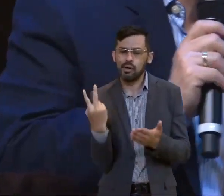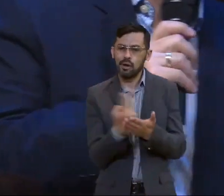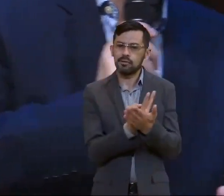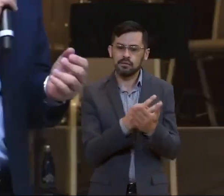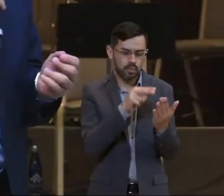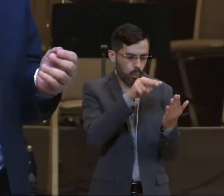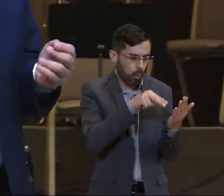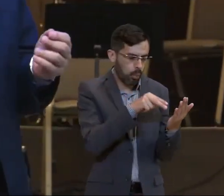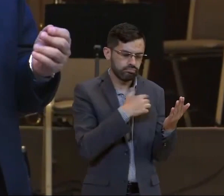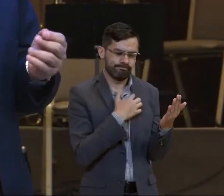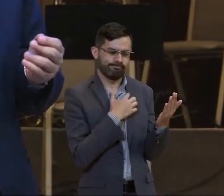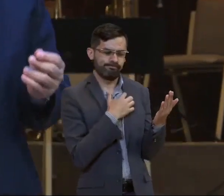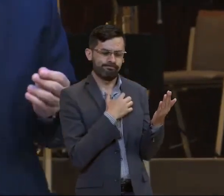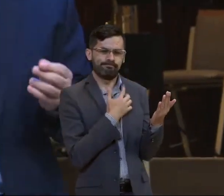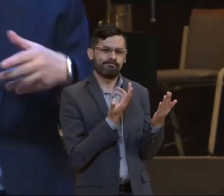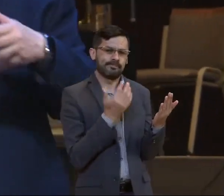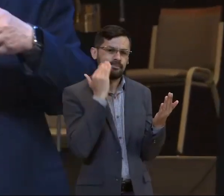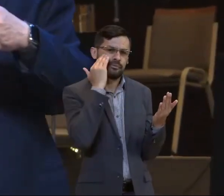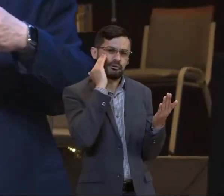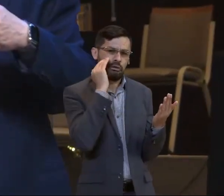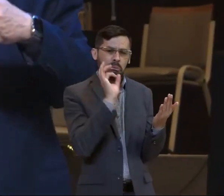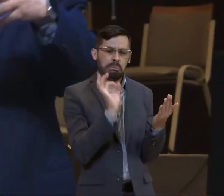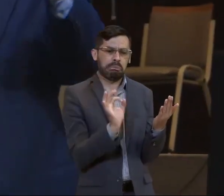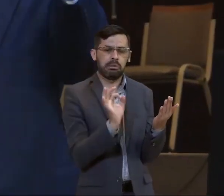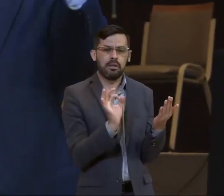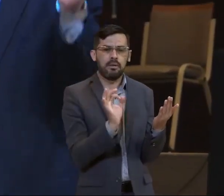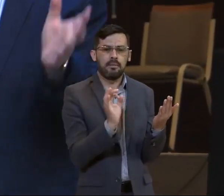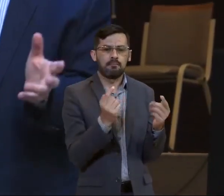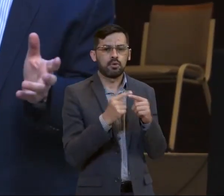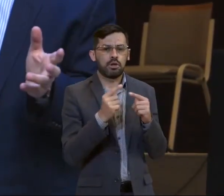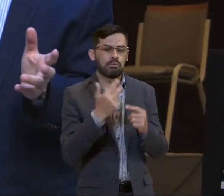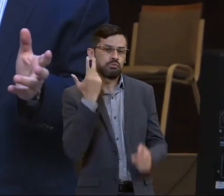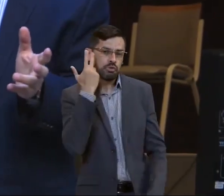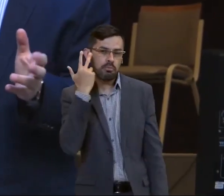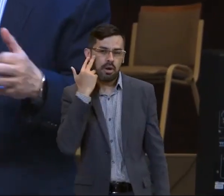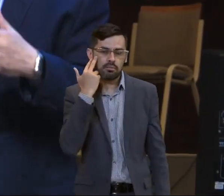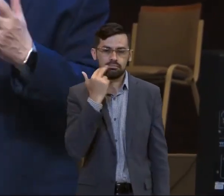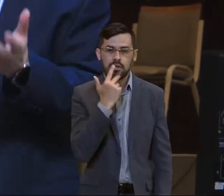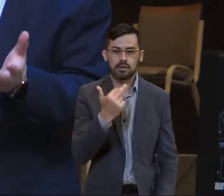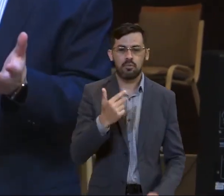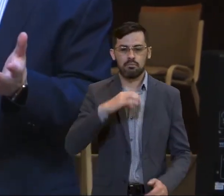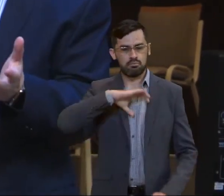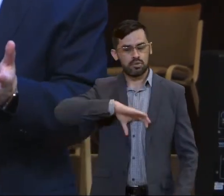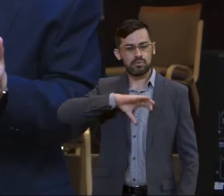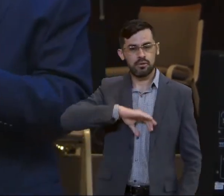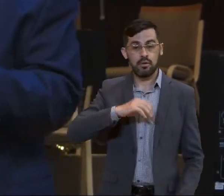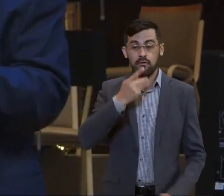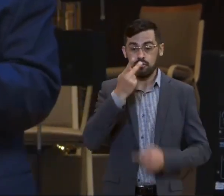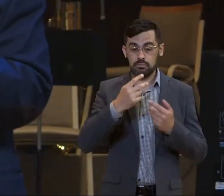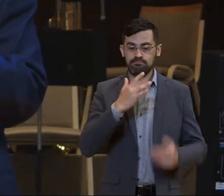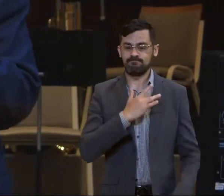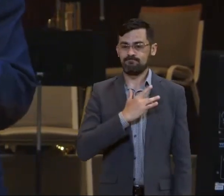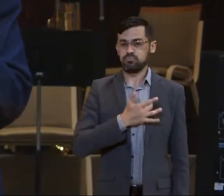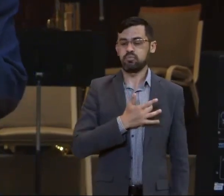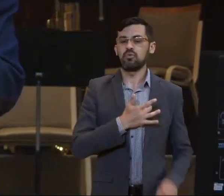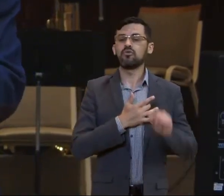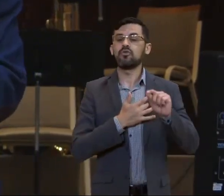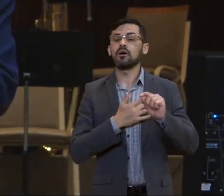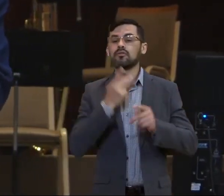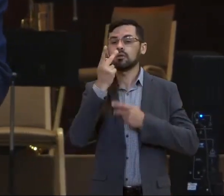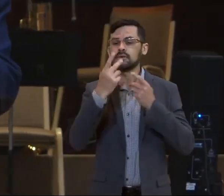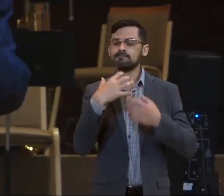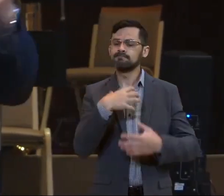lê na Bíblia. No comum da língua portuguesa, quando a gente fala de piedade, a gente está falando